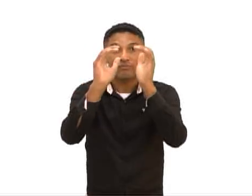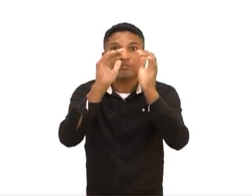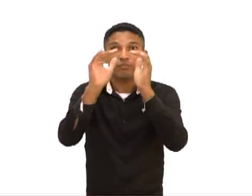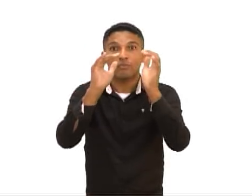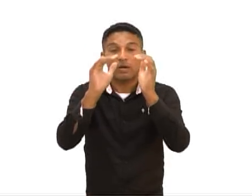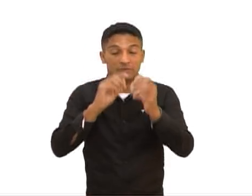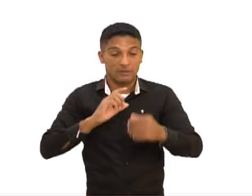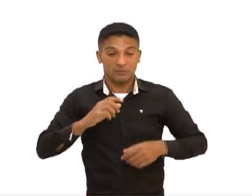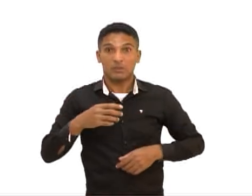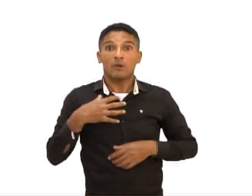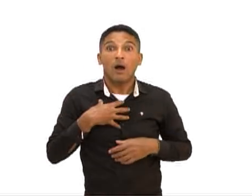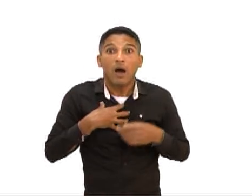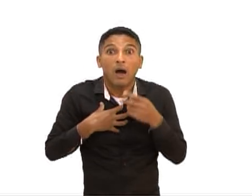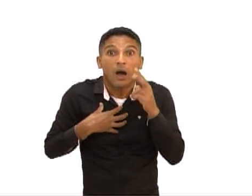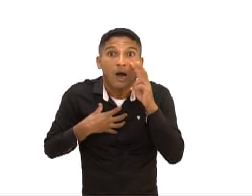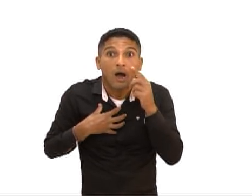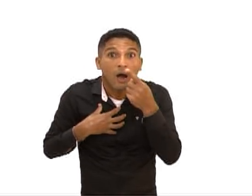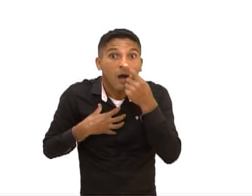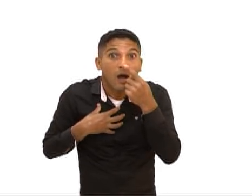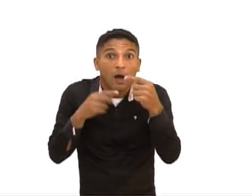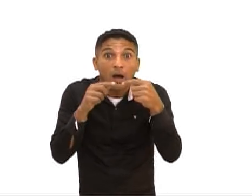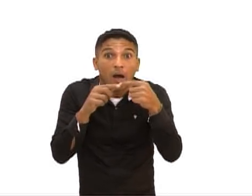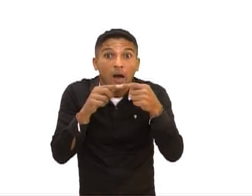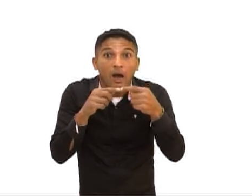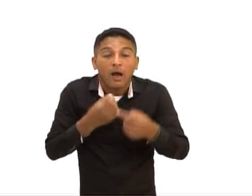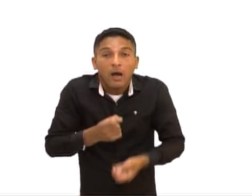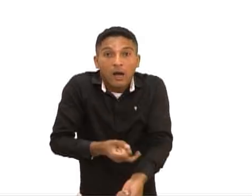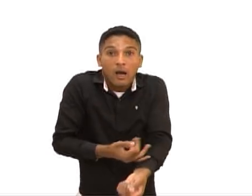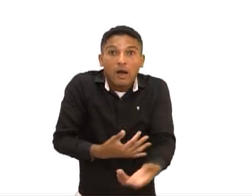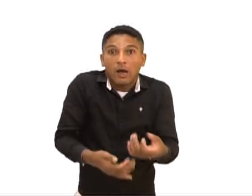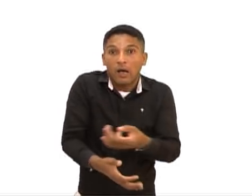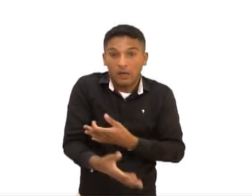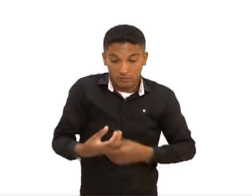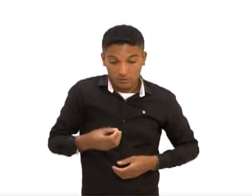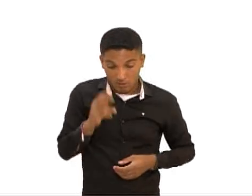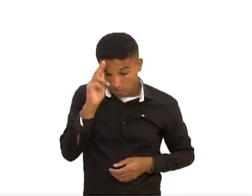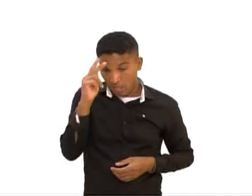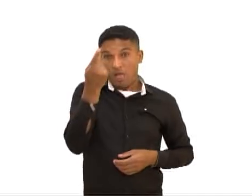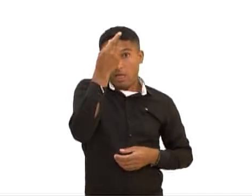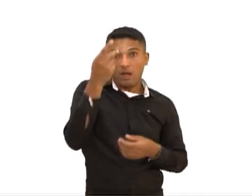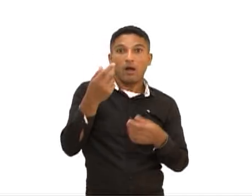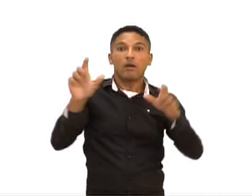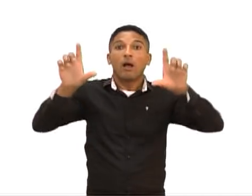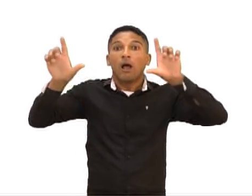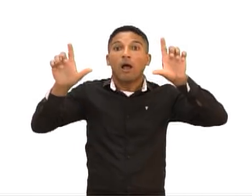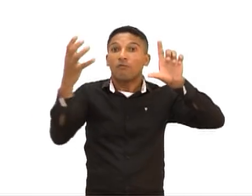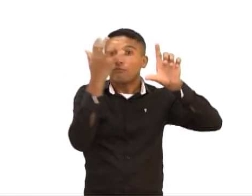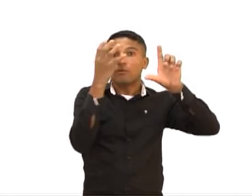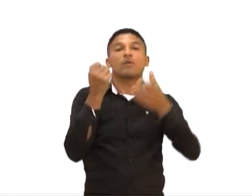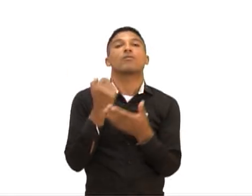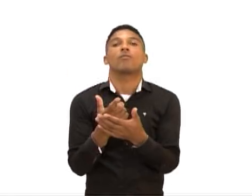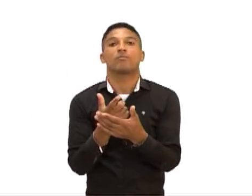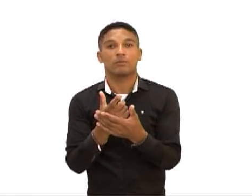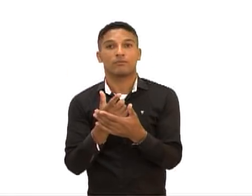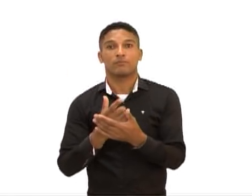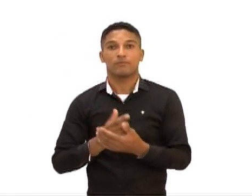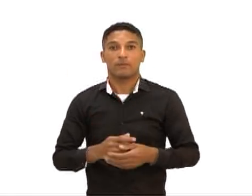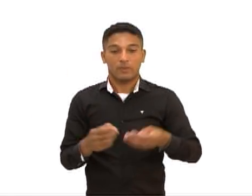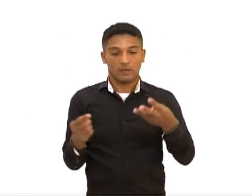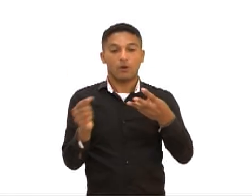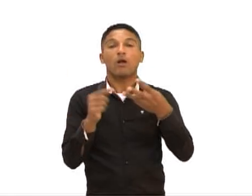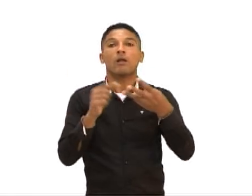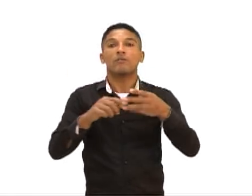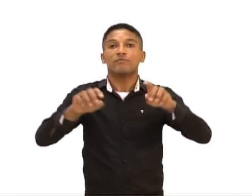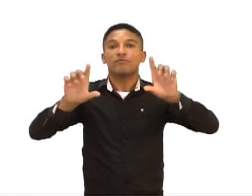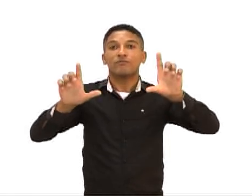emoções, opiniões e sentimentos, motivando as mais diversas ações a partir deles. E no marketing a gente tem